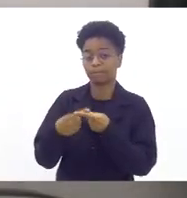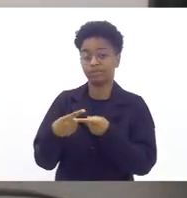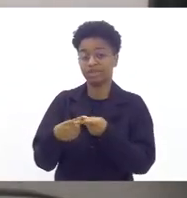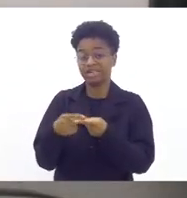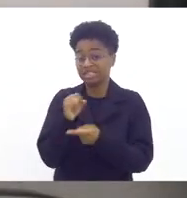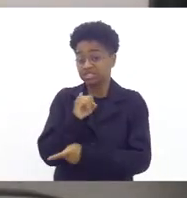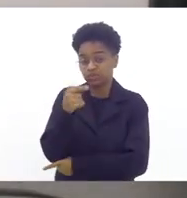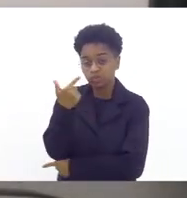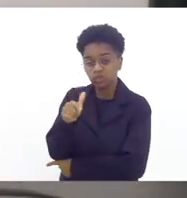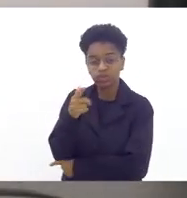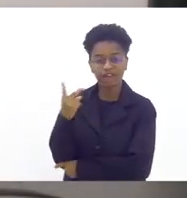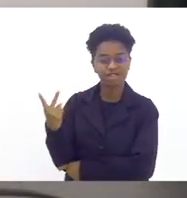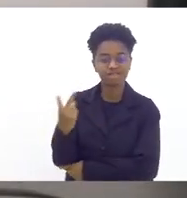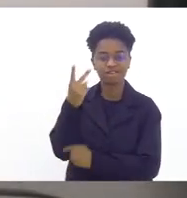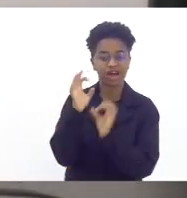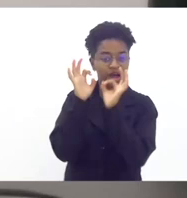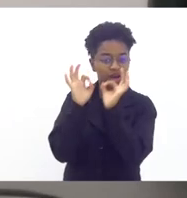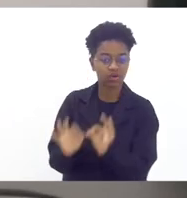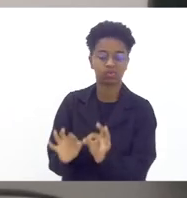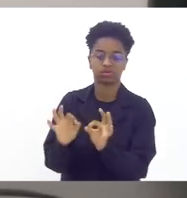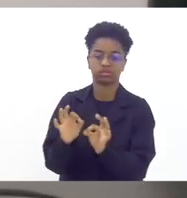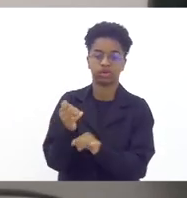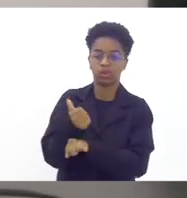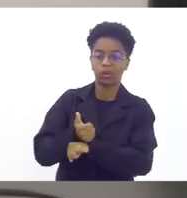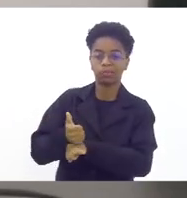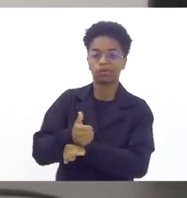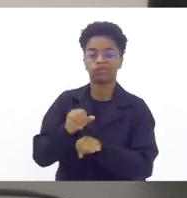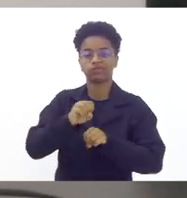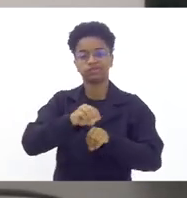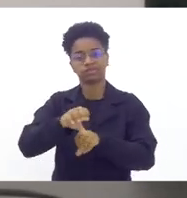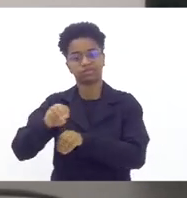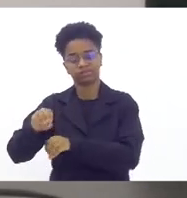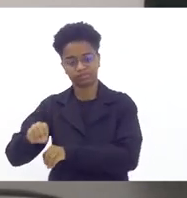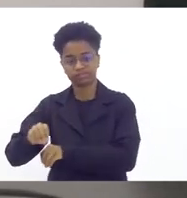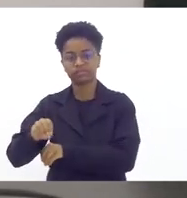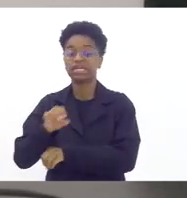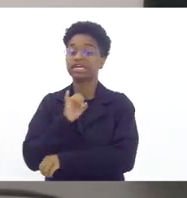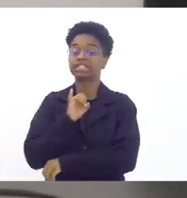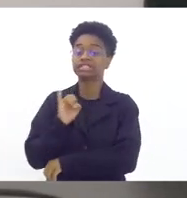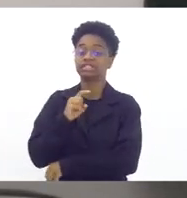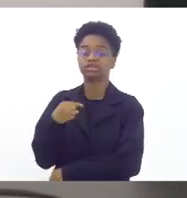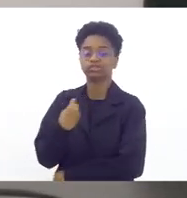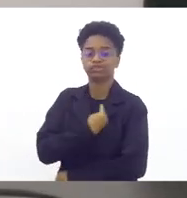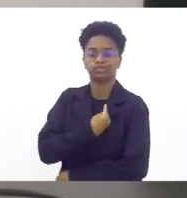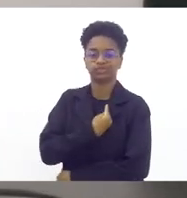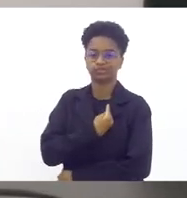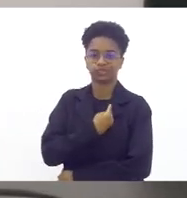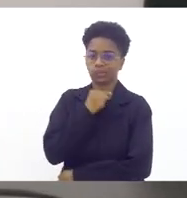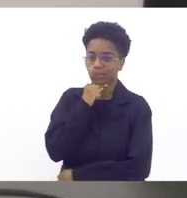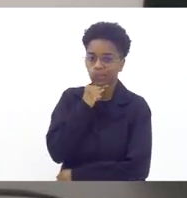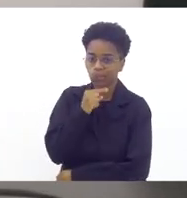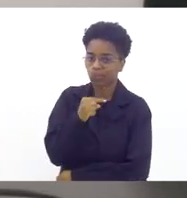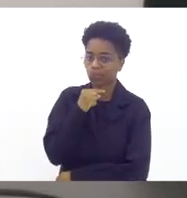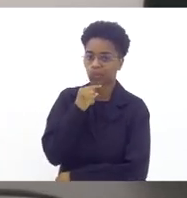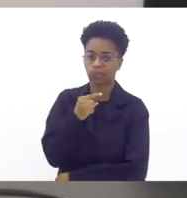valorização dos profissionais de educação, se a gente não tem na